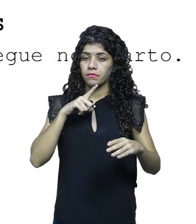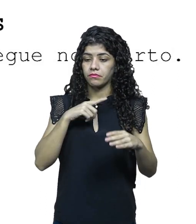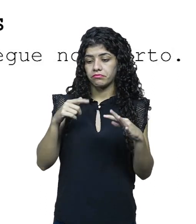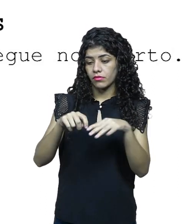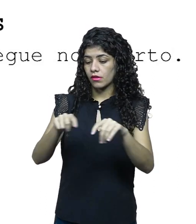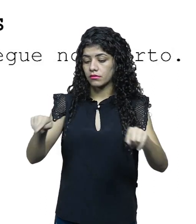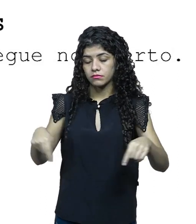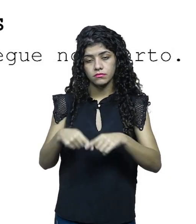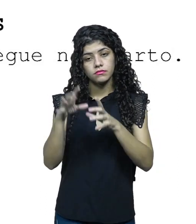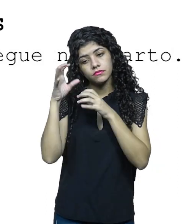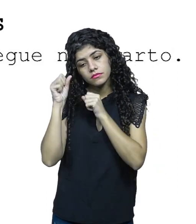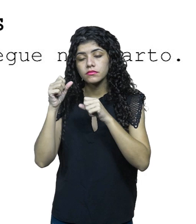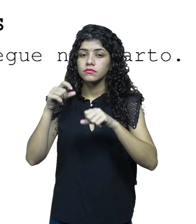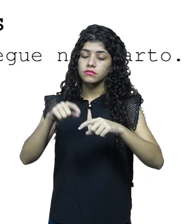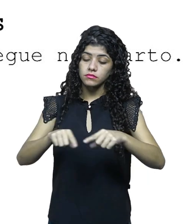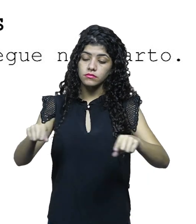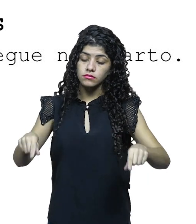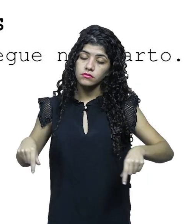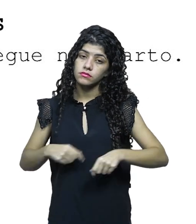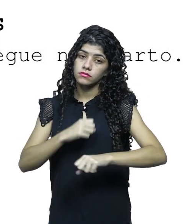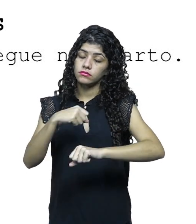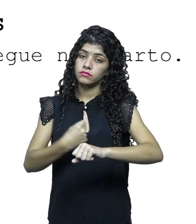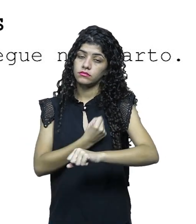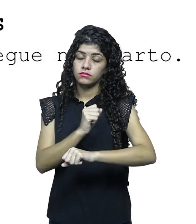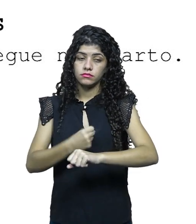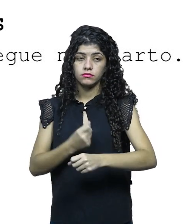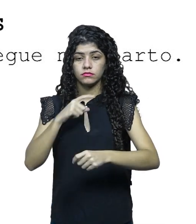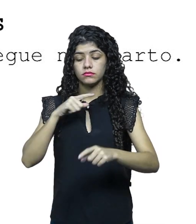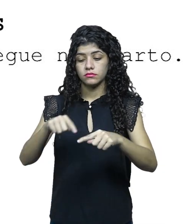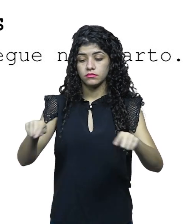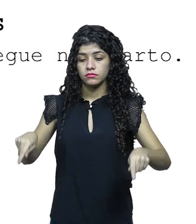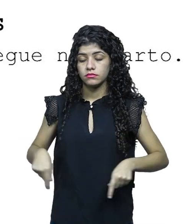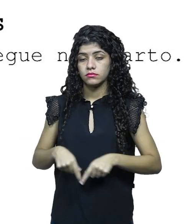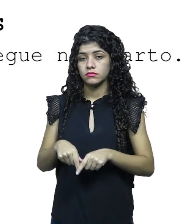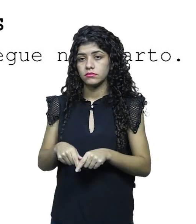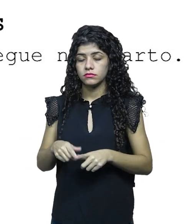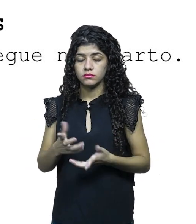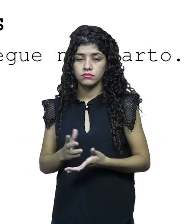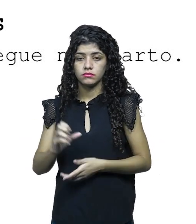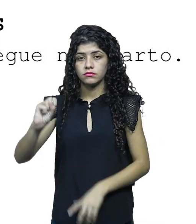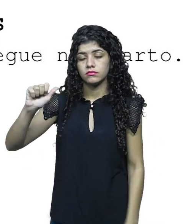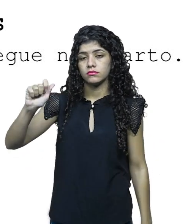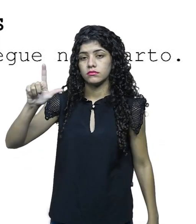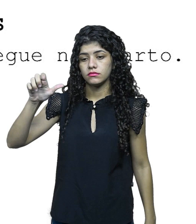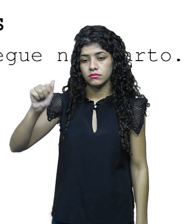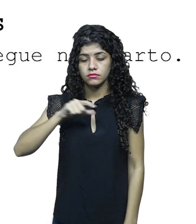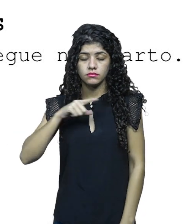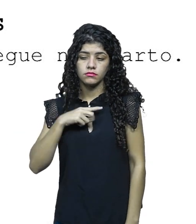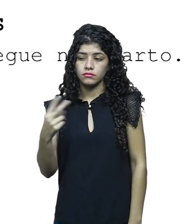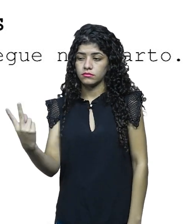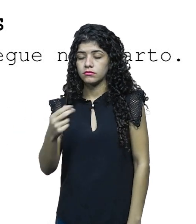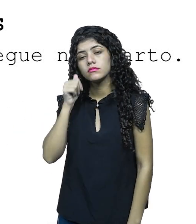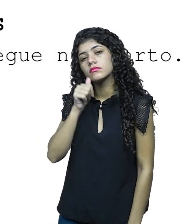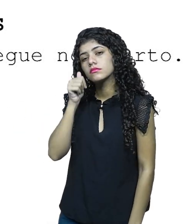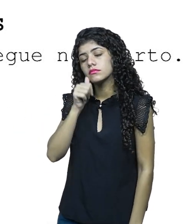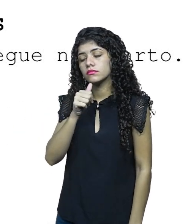casa, eu tenho um compartimento da sala e um compartimento do quarto. E aí, tem uma filha e uma avó conversando.